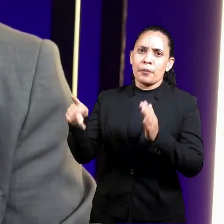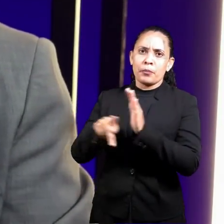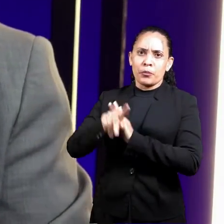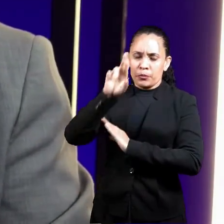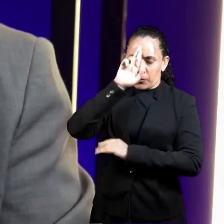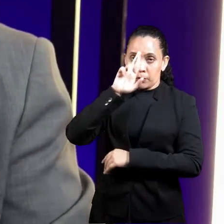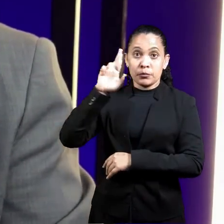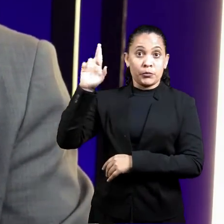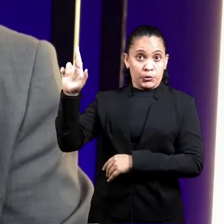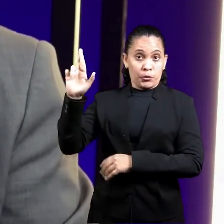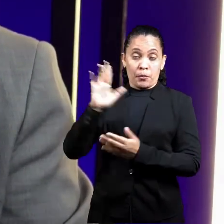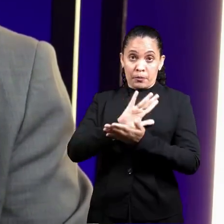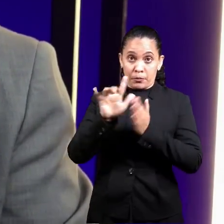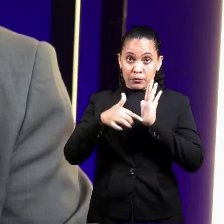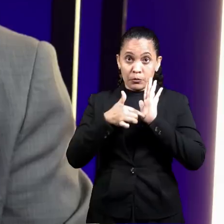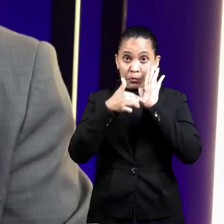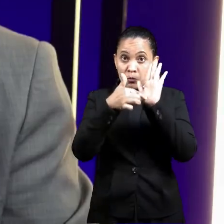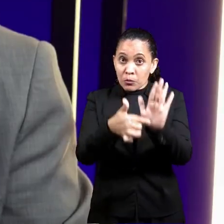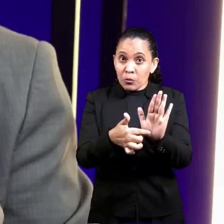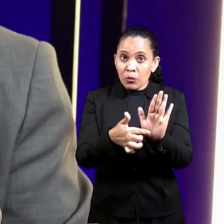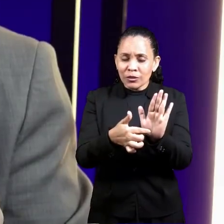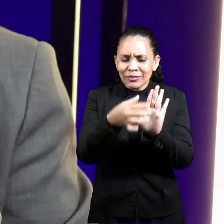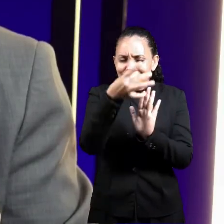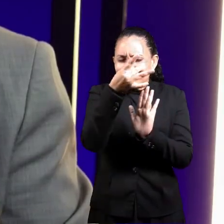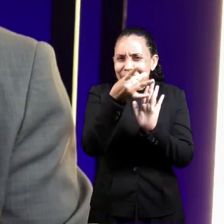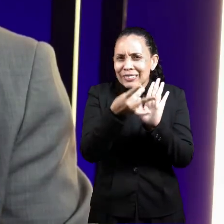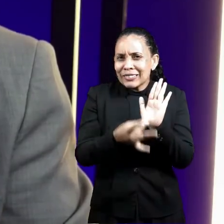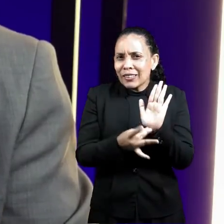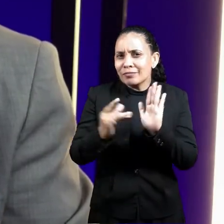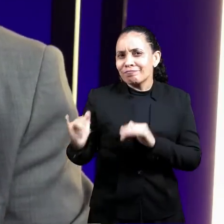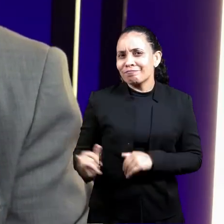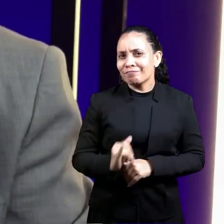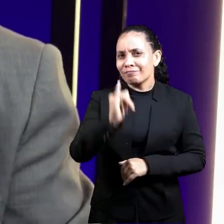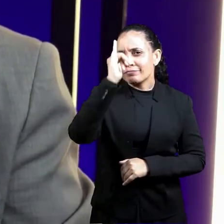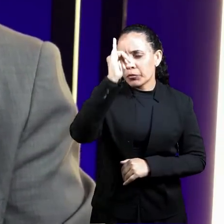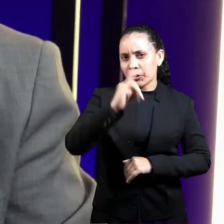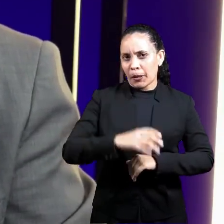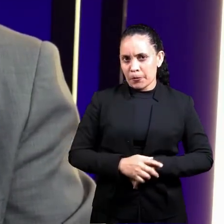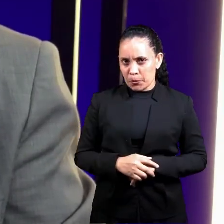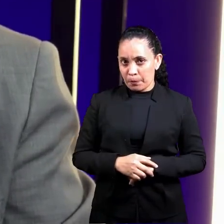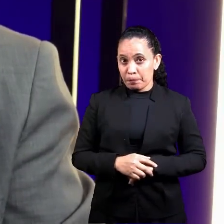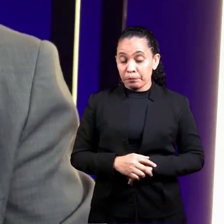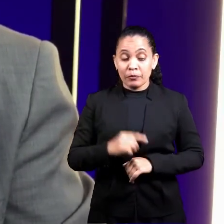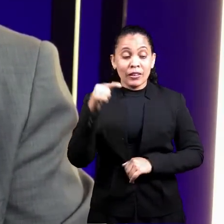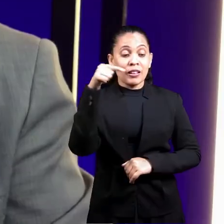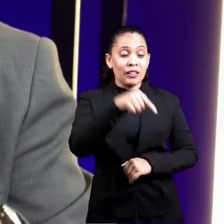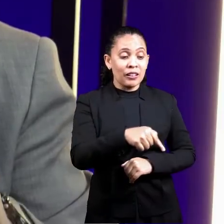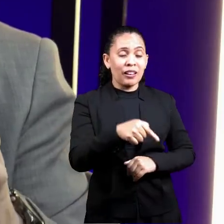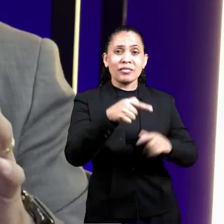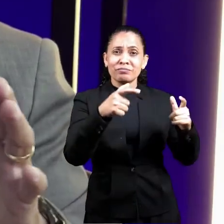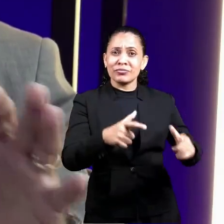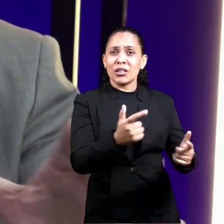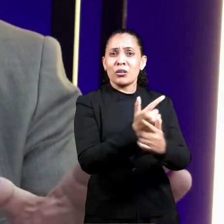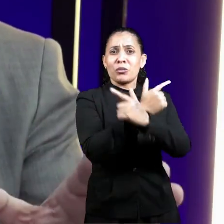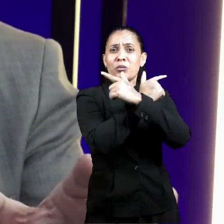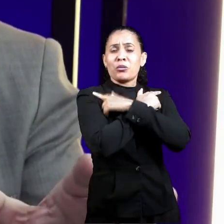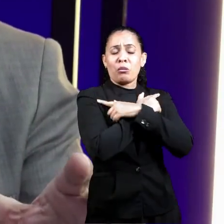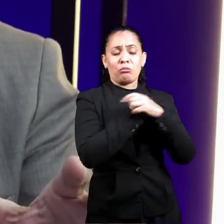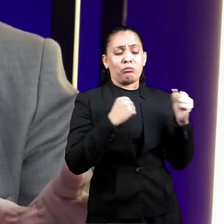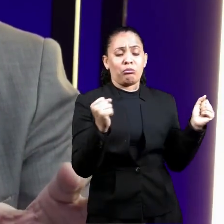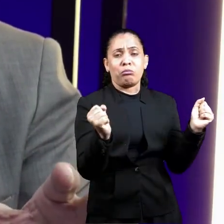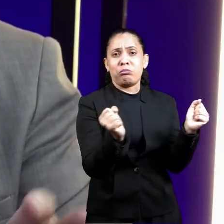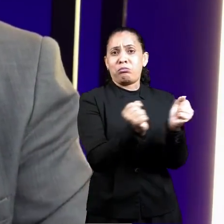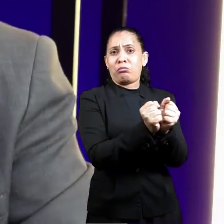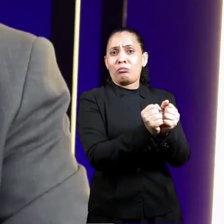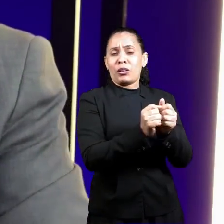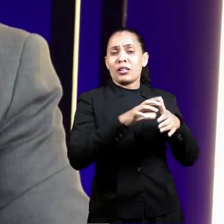eternidade. Então, a Bíblia vai trazendo esses detalhes, são muito importantes, né? Maravilhoso. Ló preso, né, nas campinas